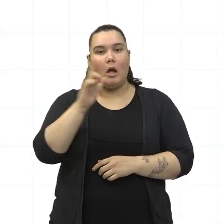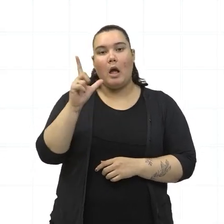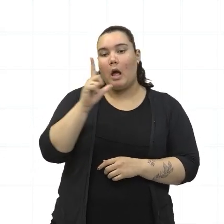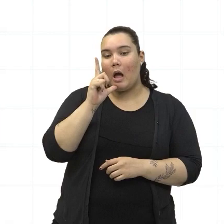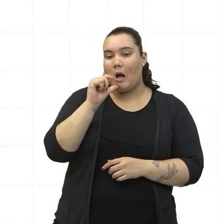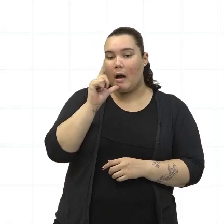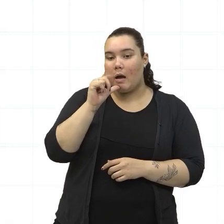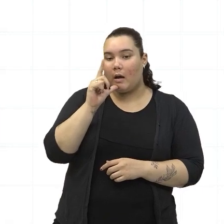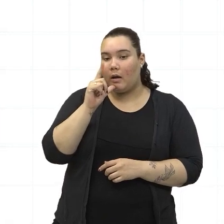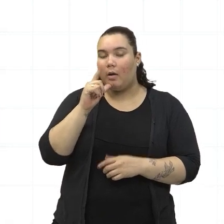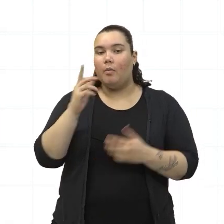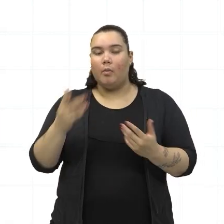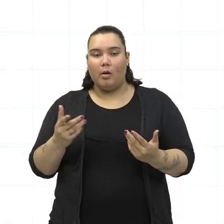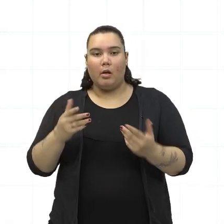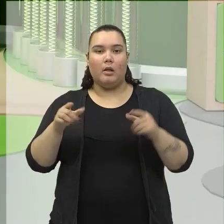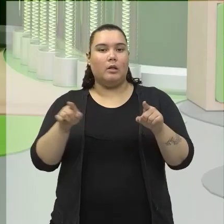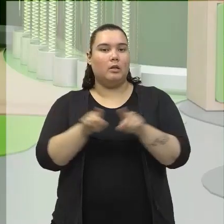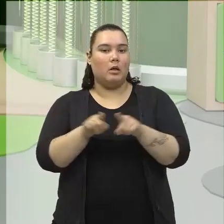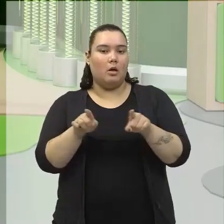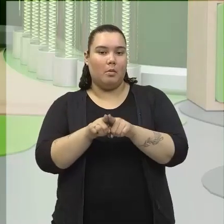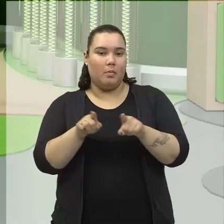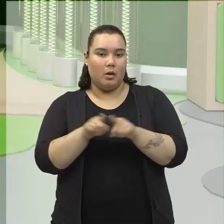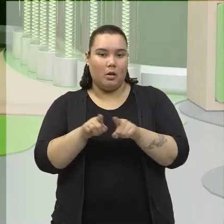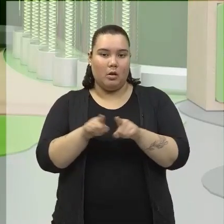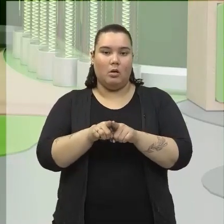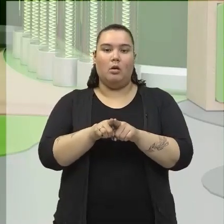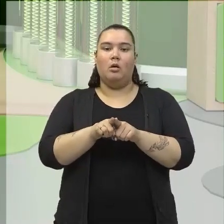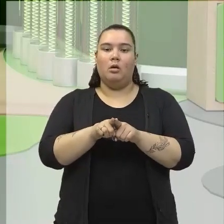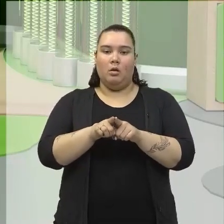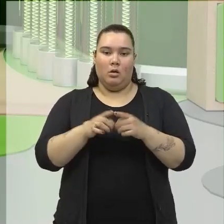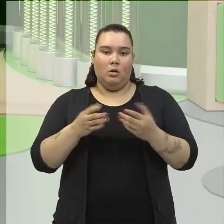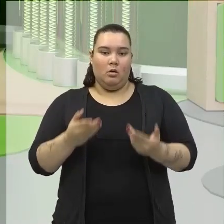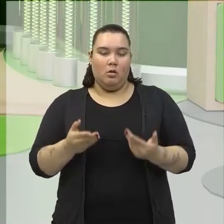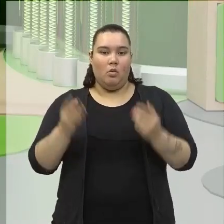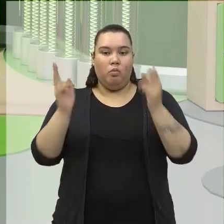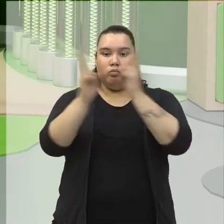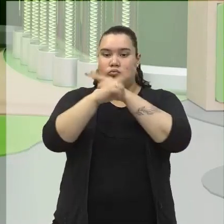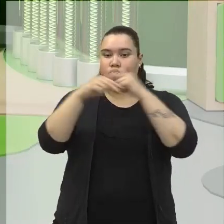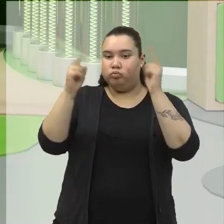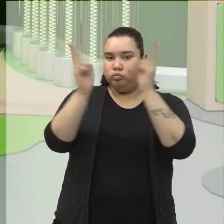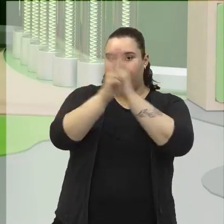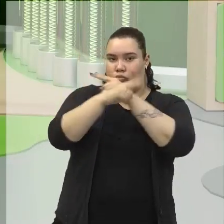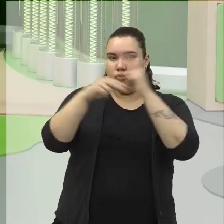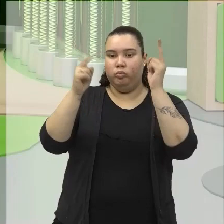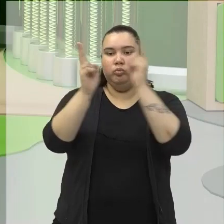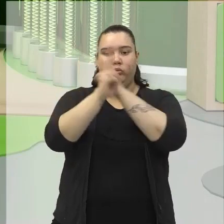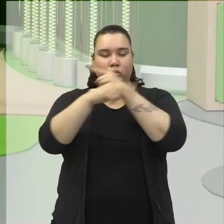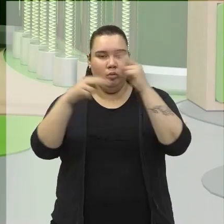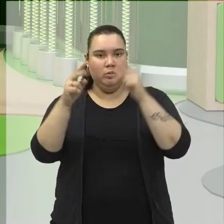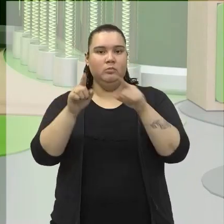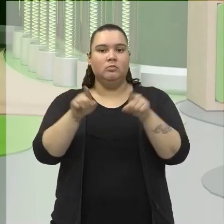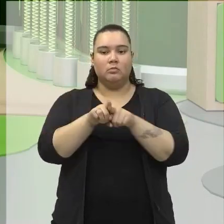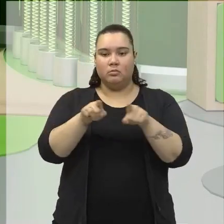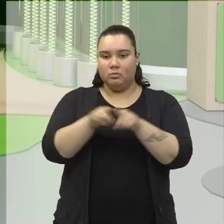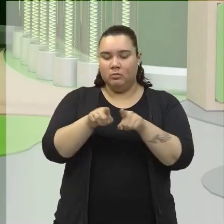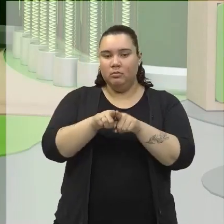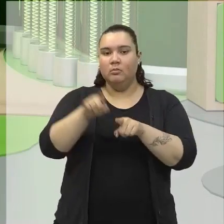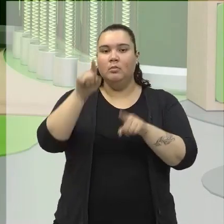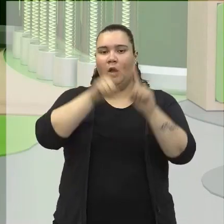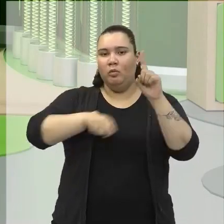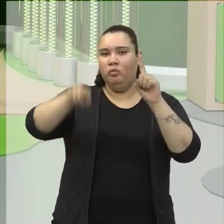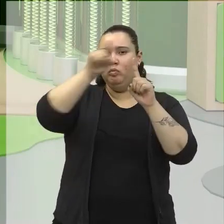água, A gente viu também no caso do movimento do vento, que vai movimentar aquelas hélices e vai